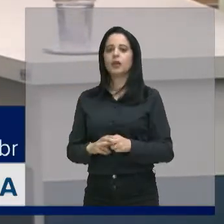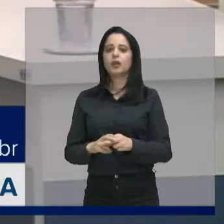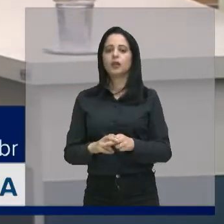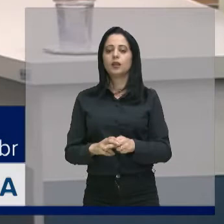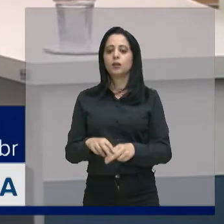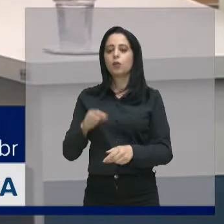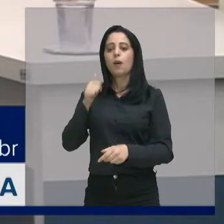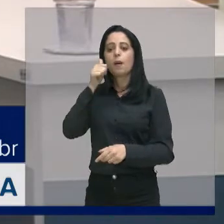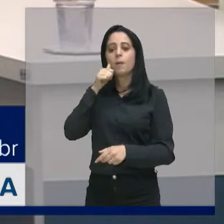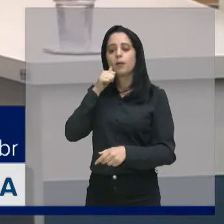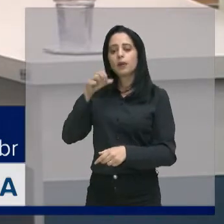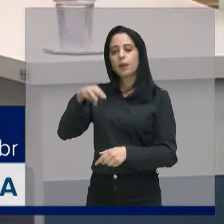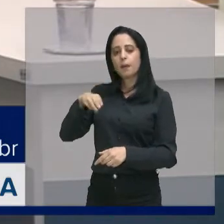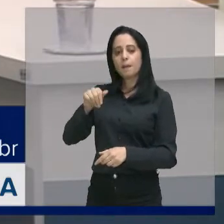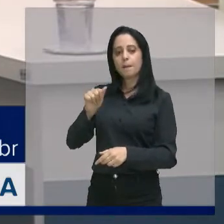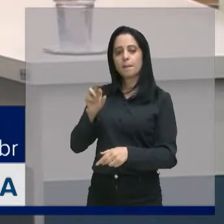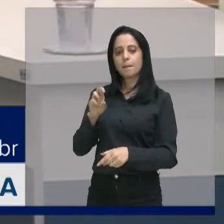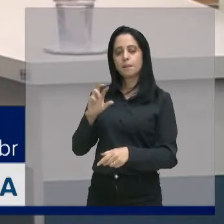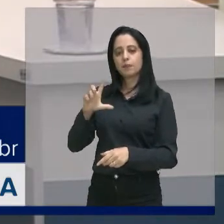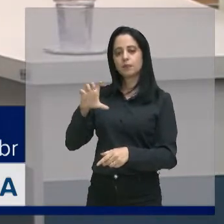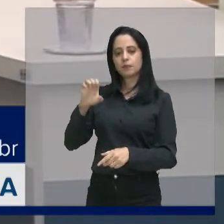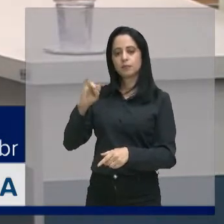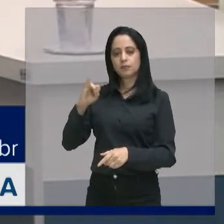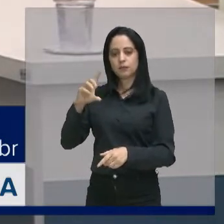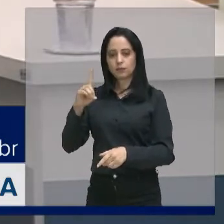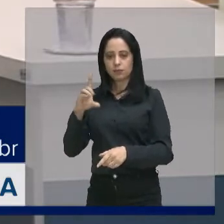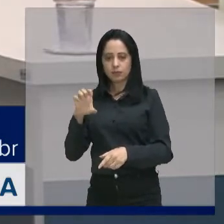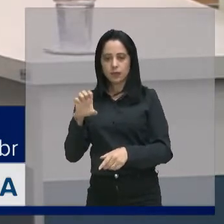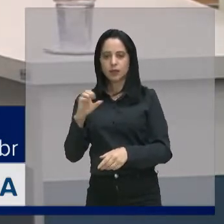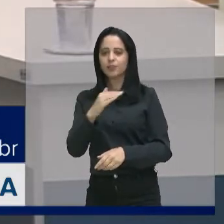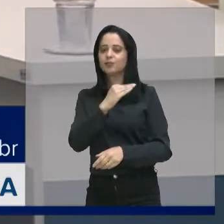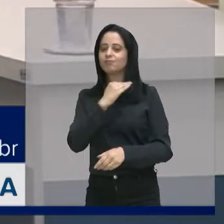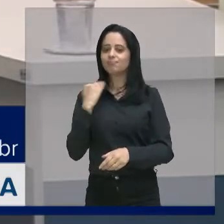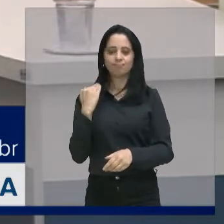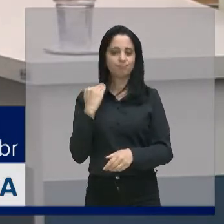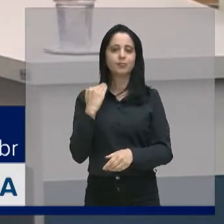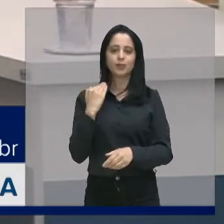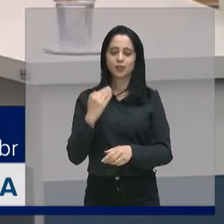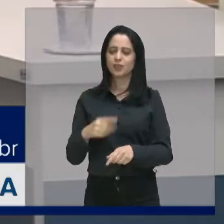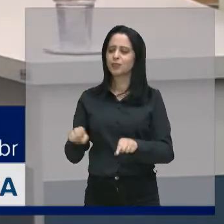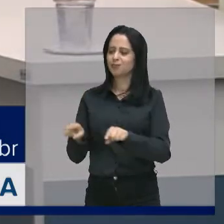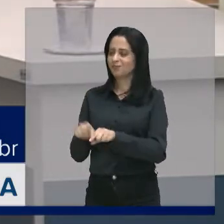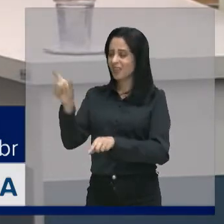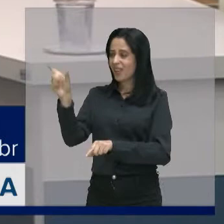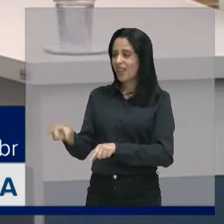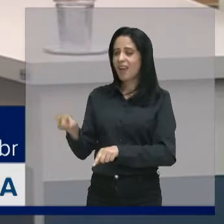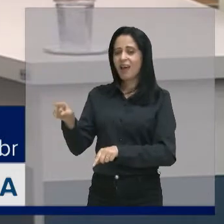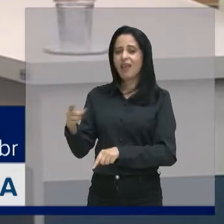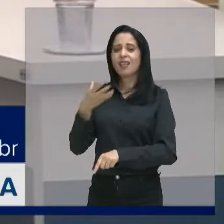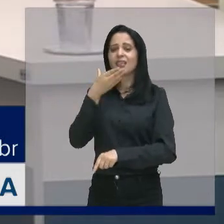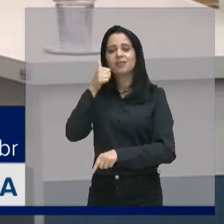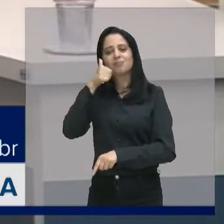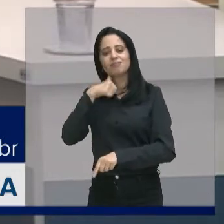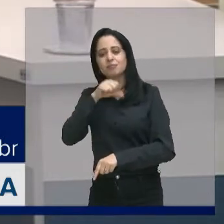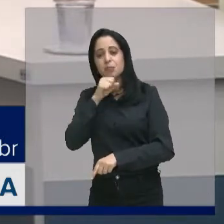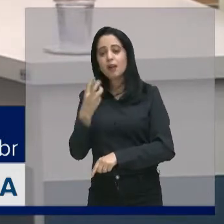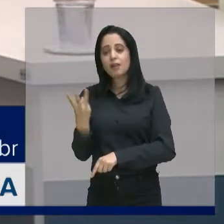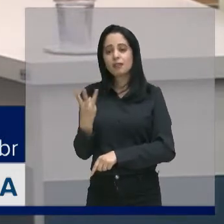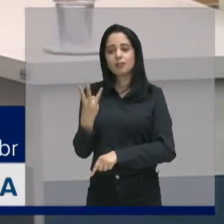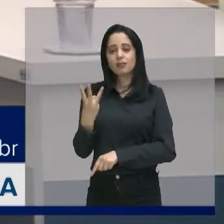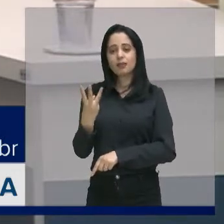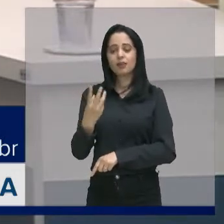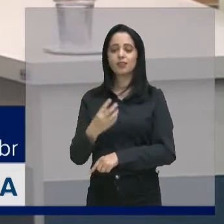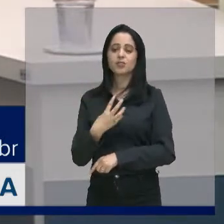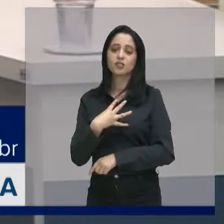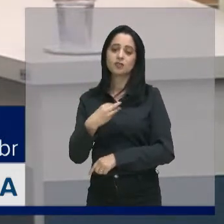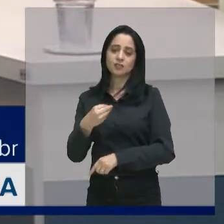66 anos. Ela é mãe de 3 filhos, deixa também o neto, o Igor Henrique, e a gente gostaria de